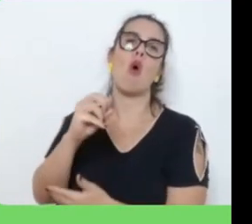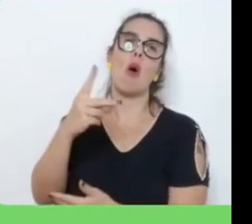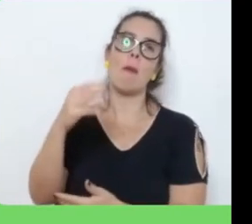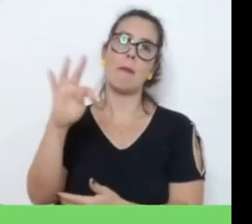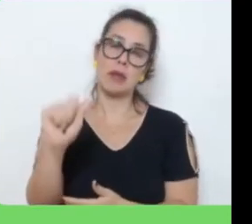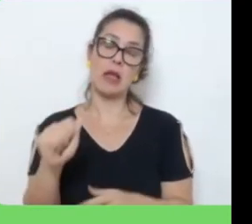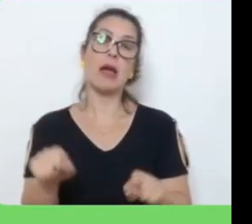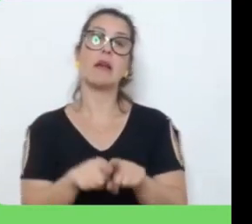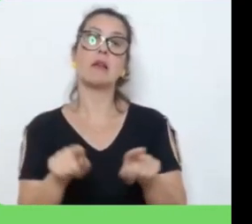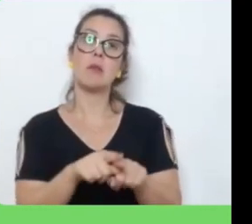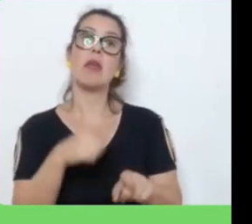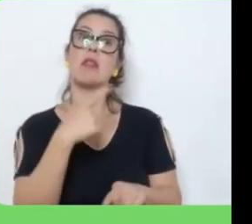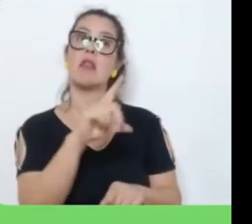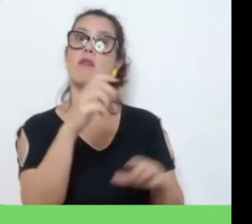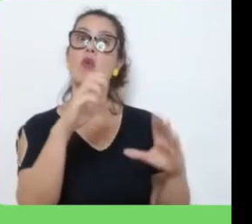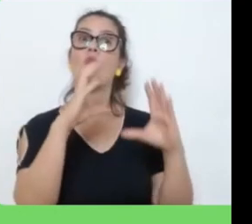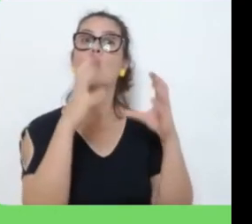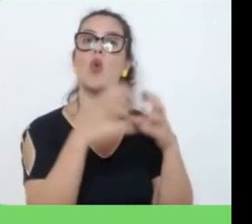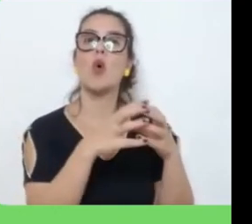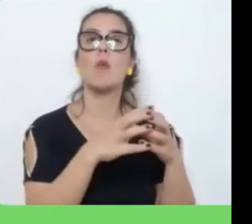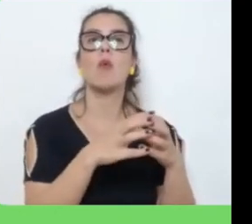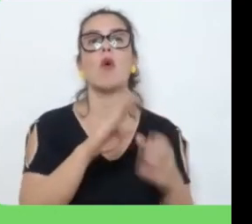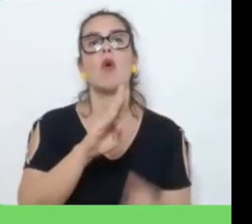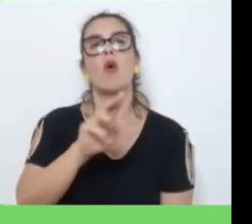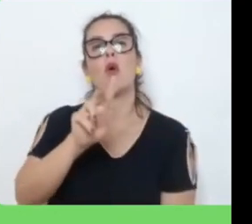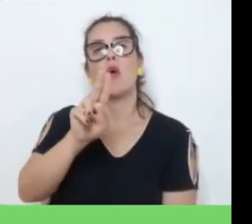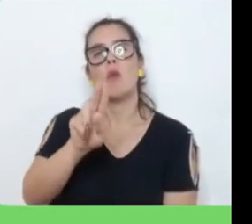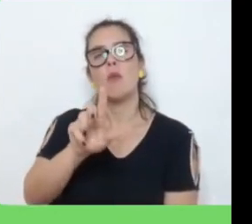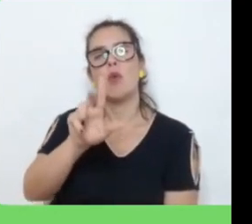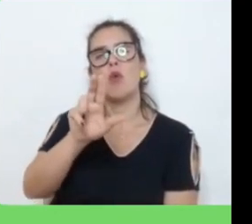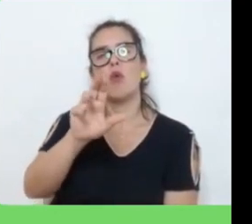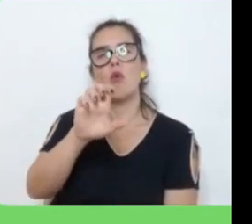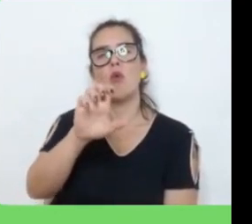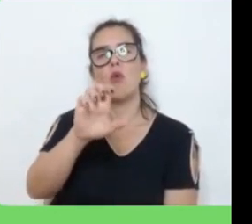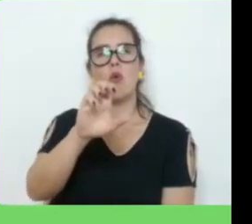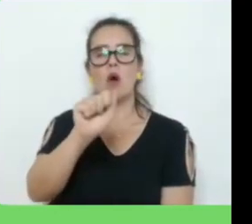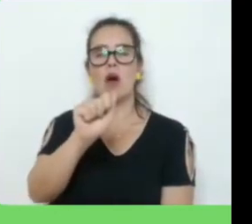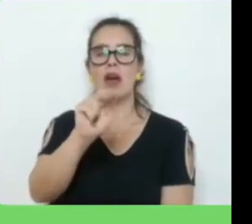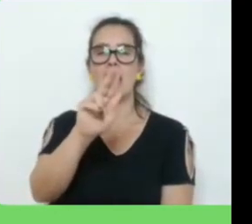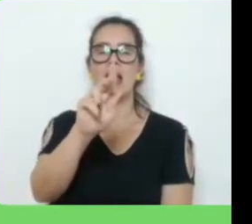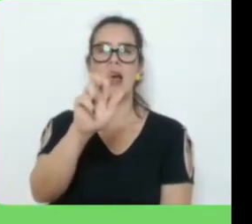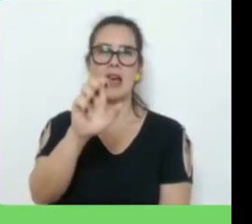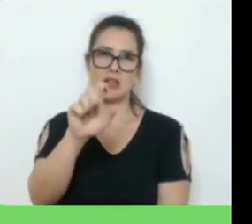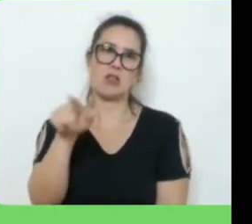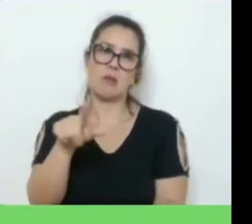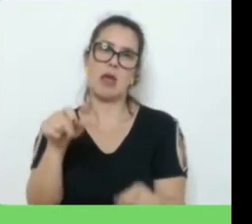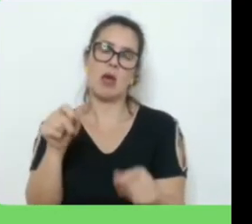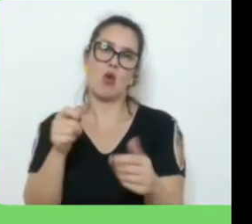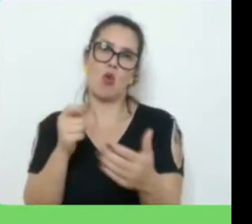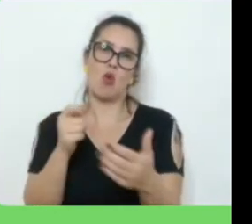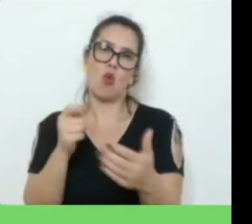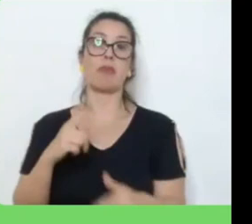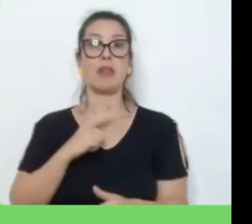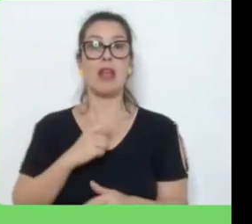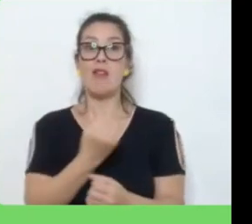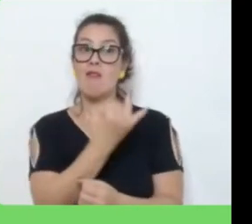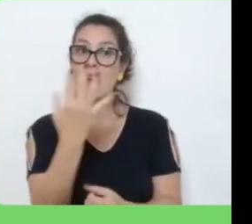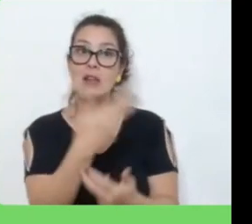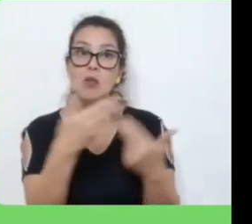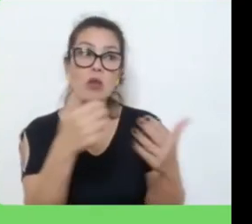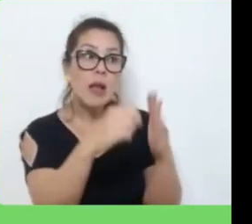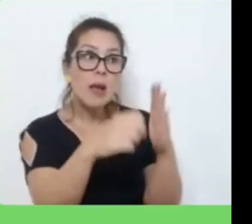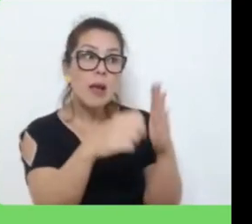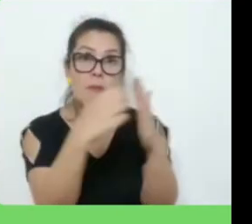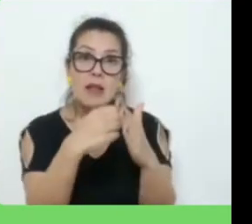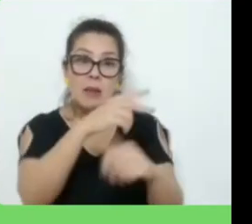weight group então você vê que tem atuação grande de Agentes internacionais também no nosso mercado o